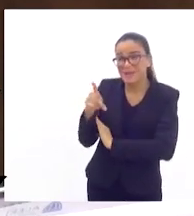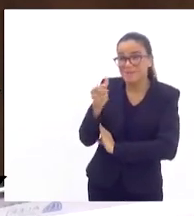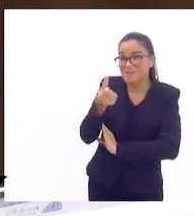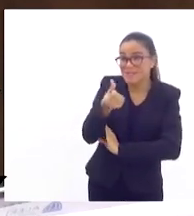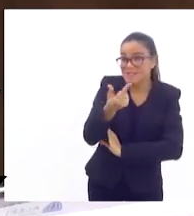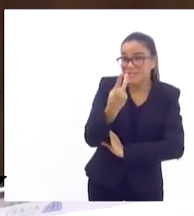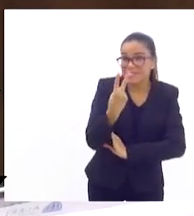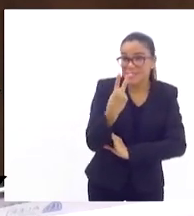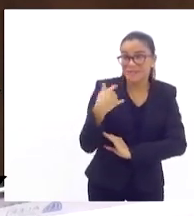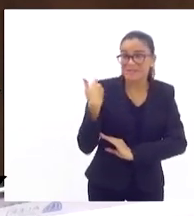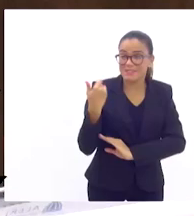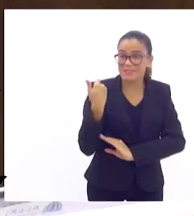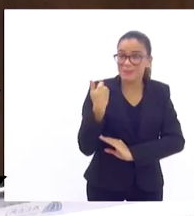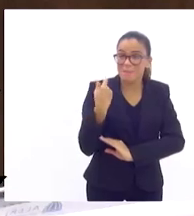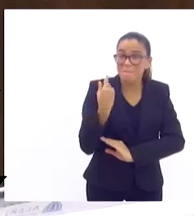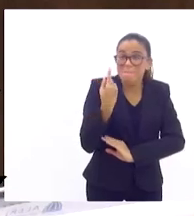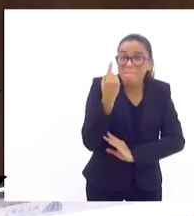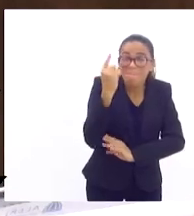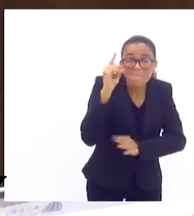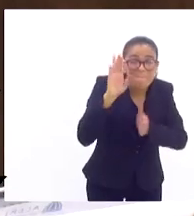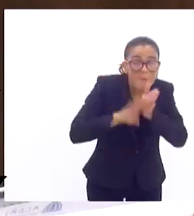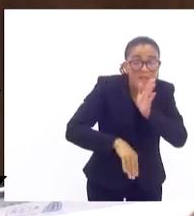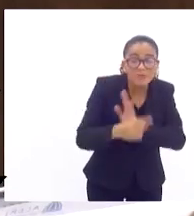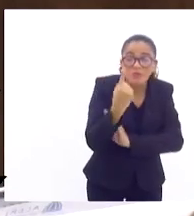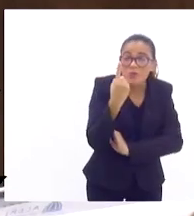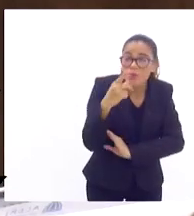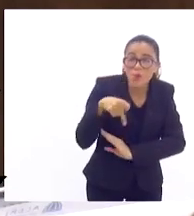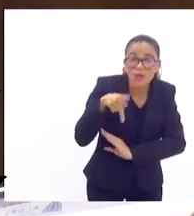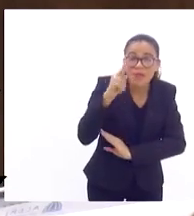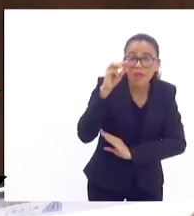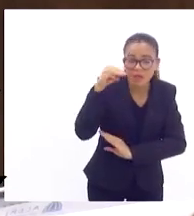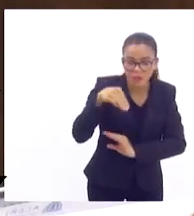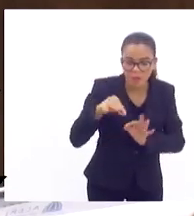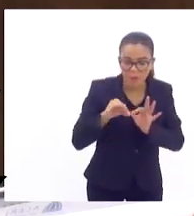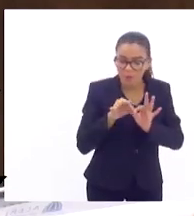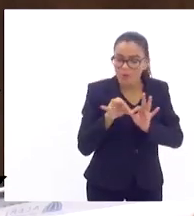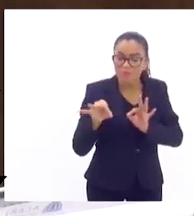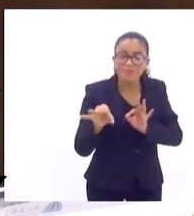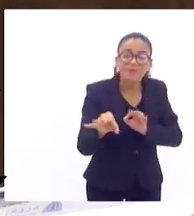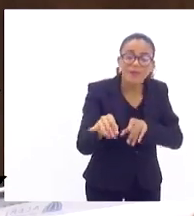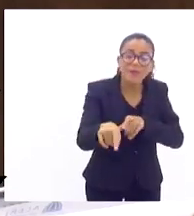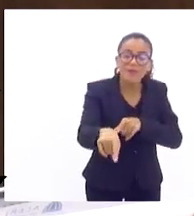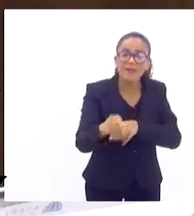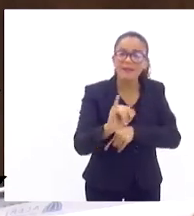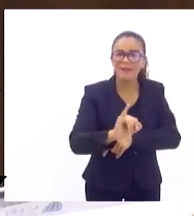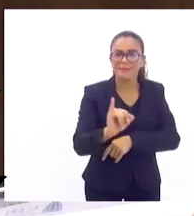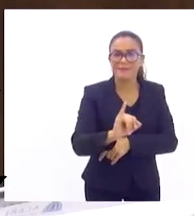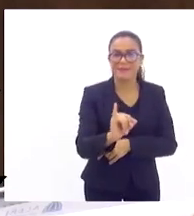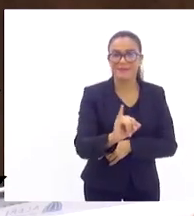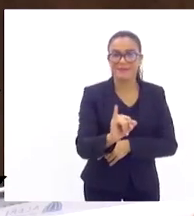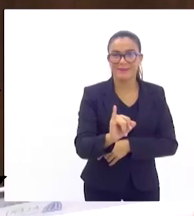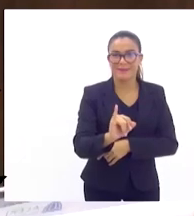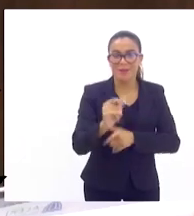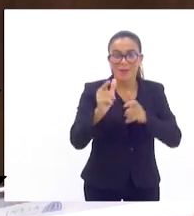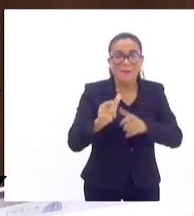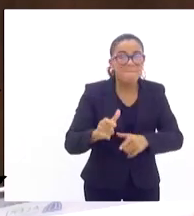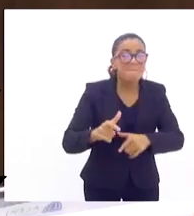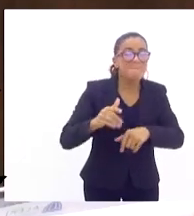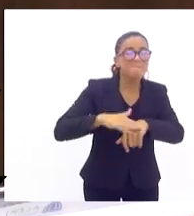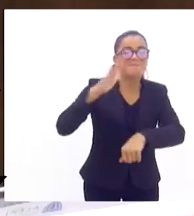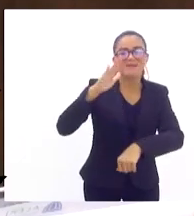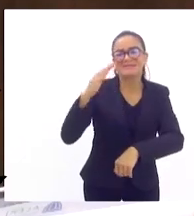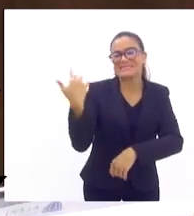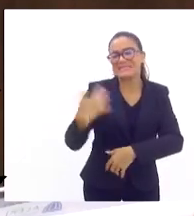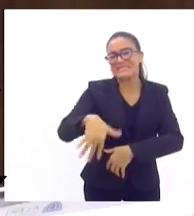menos de um quilômetro do metro quadrado mais caro do Rio de Janeiro, que é Ipanema, que jamais tinha tomado um